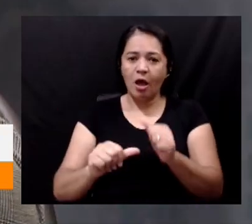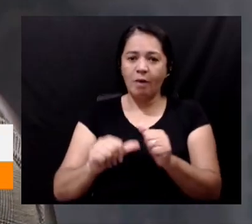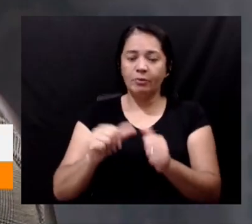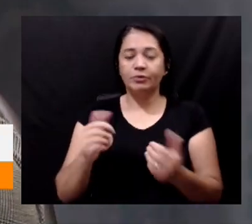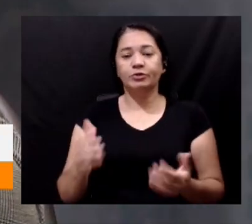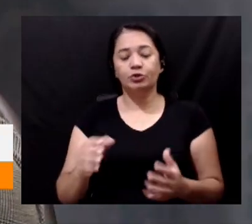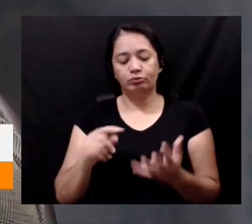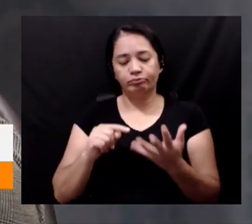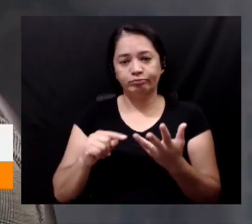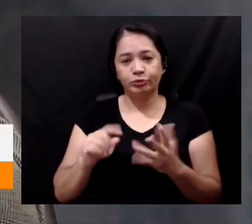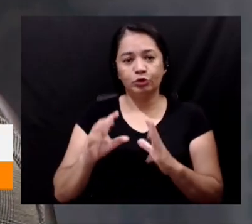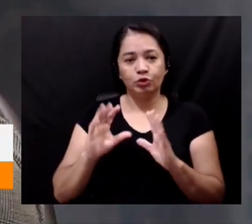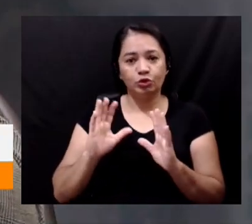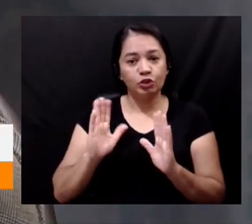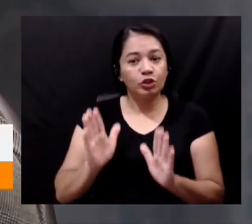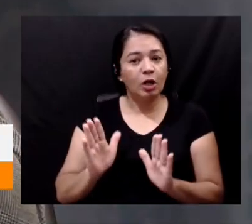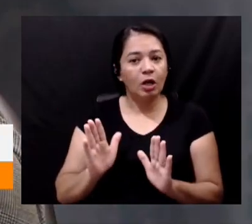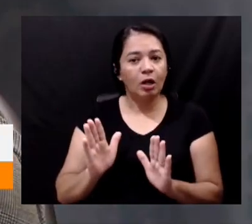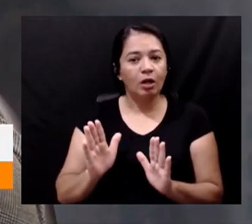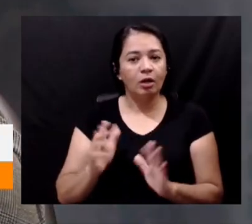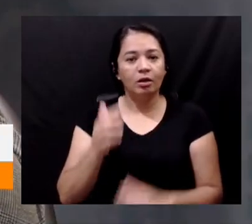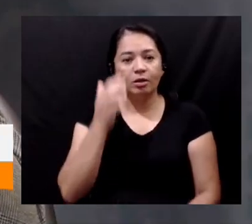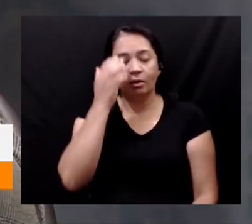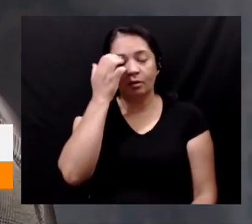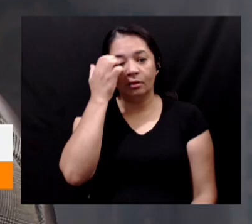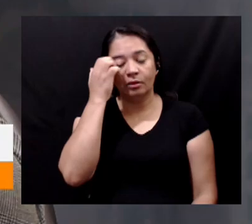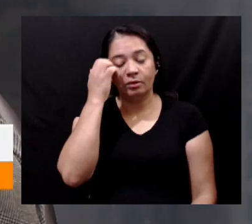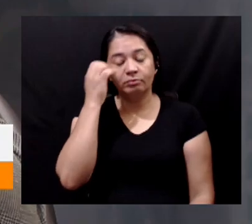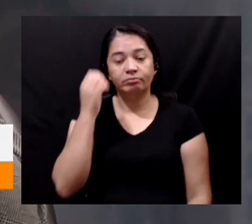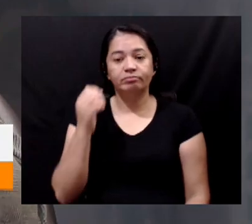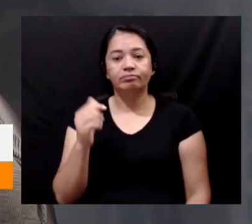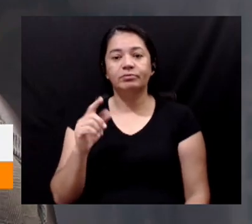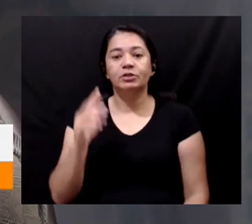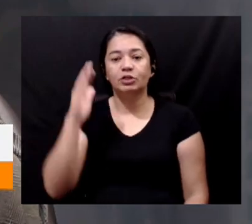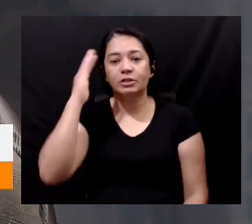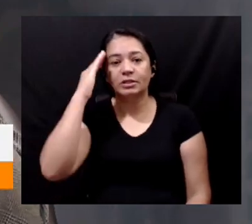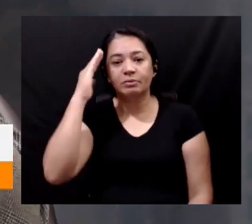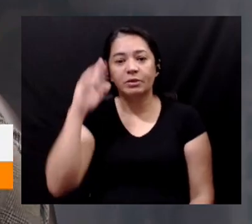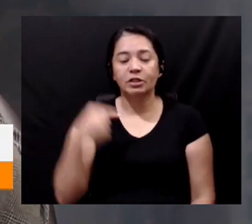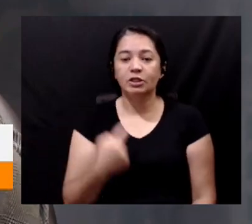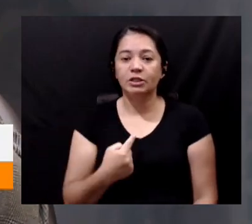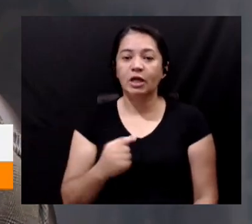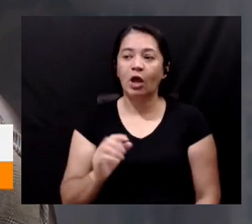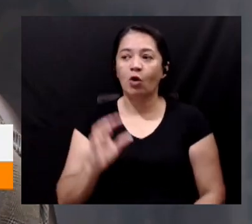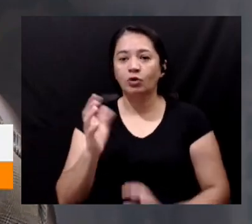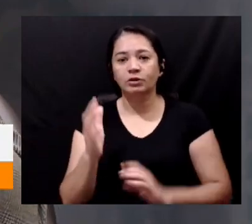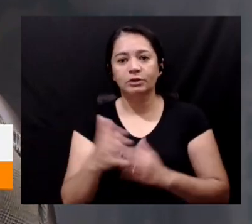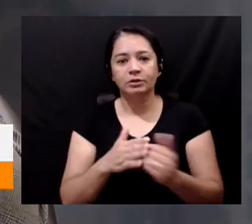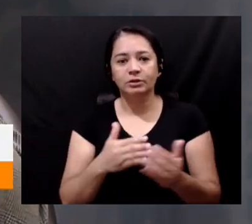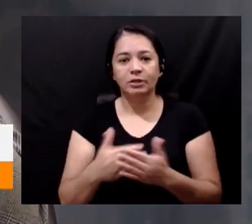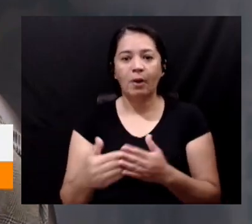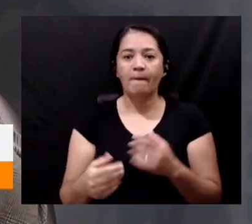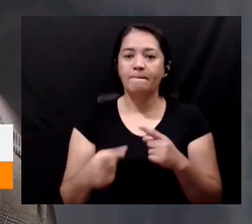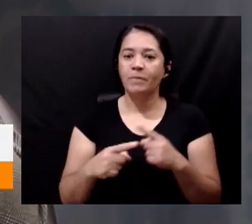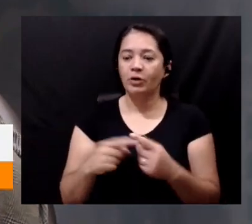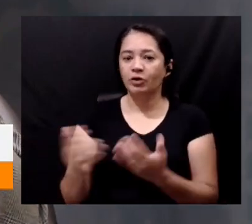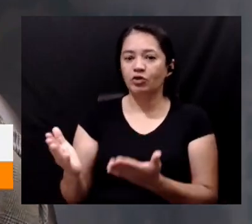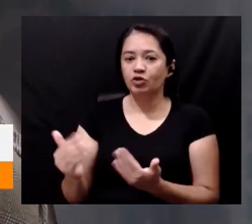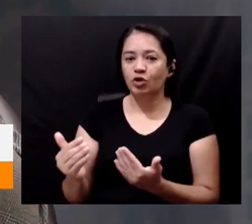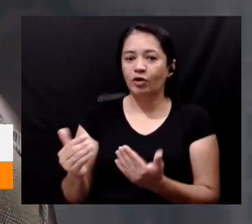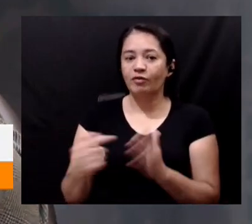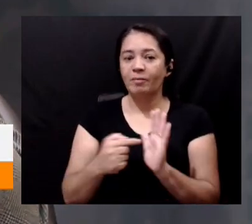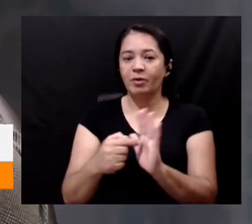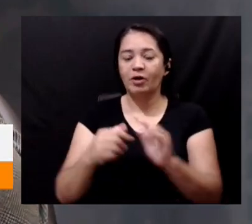uma boa noção de que algo está acontecendo, né, porque o jovem ele demonstra através das suas ações, dos seus